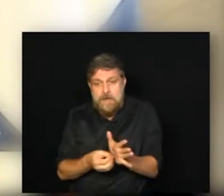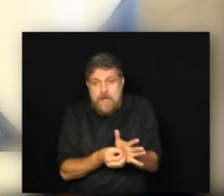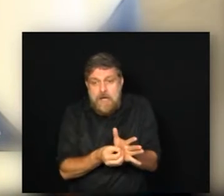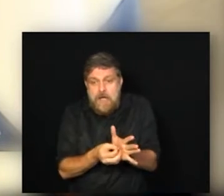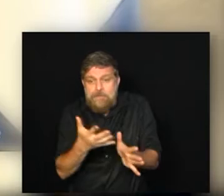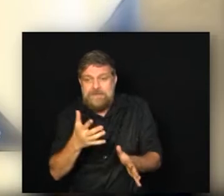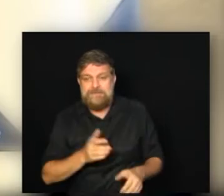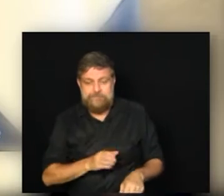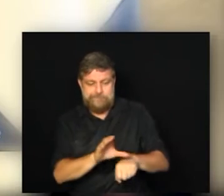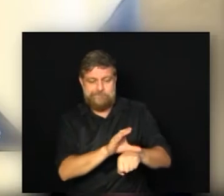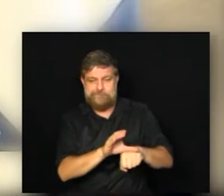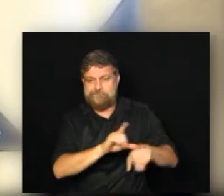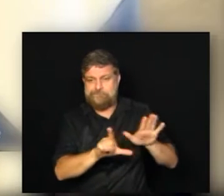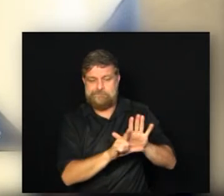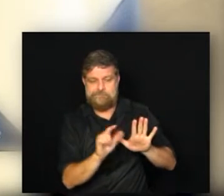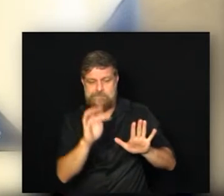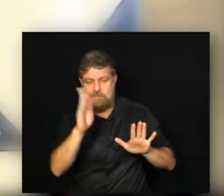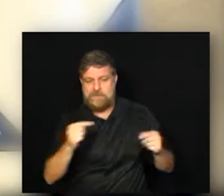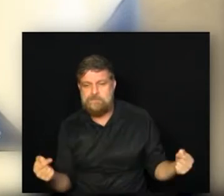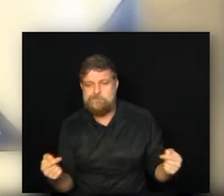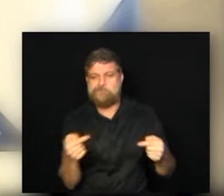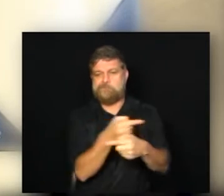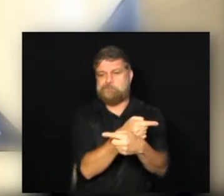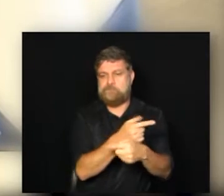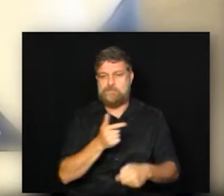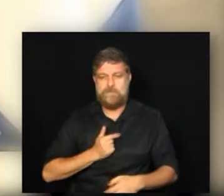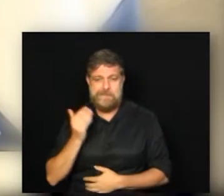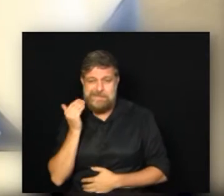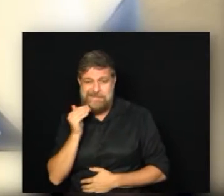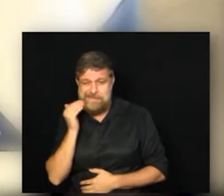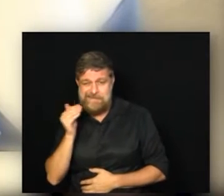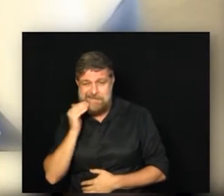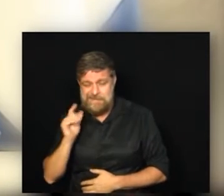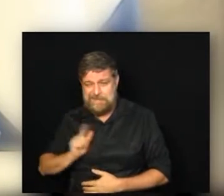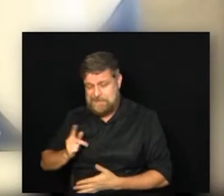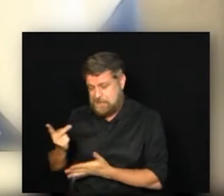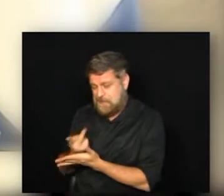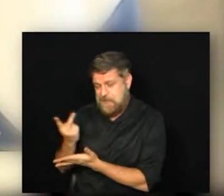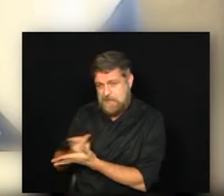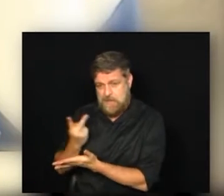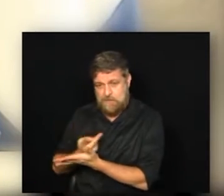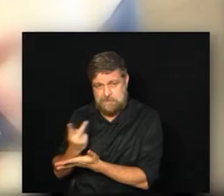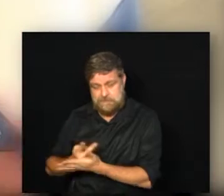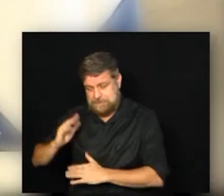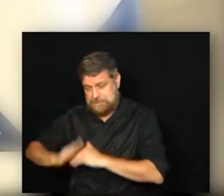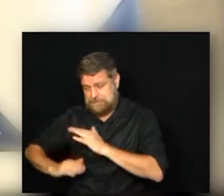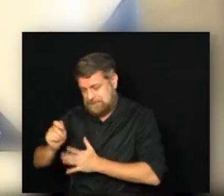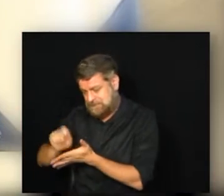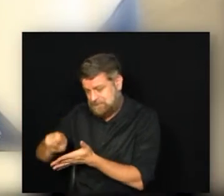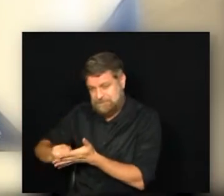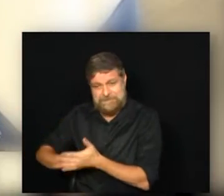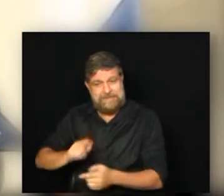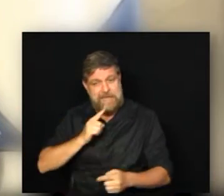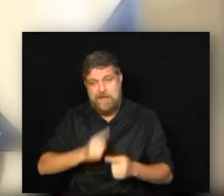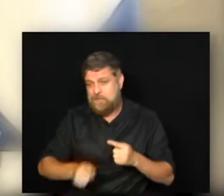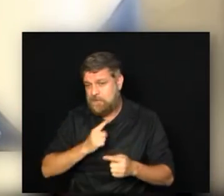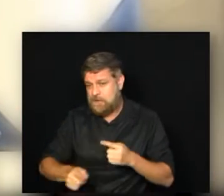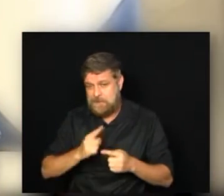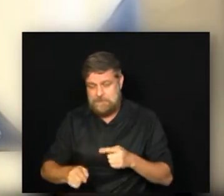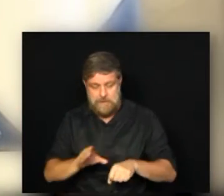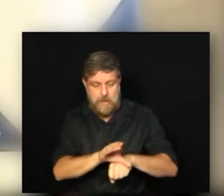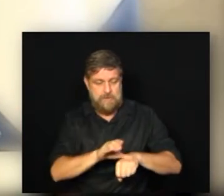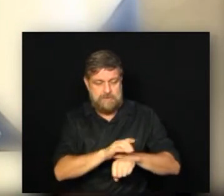ela é inconstitucional. Ela tem alguns vícios de iniciativa que são proibidos pela Constituição,